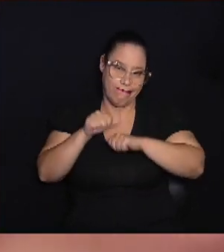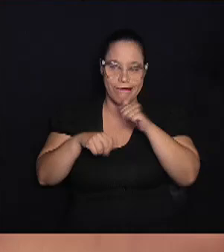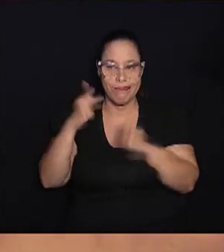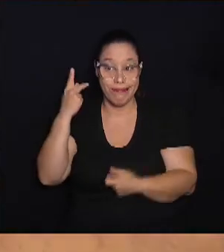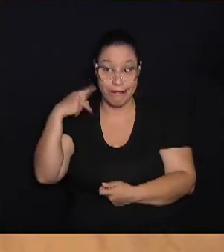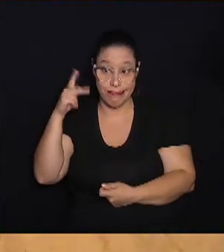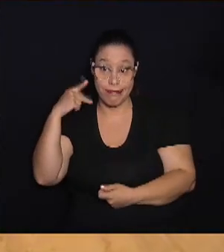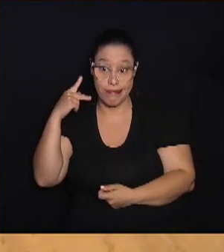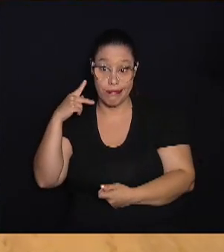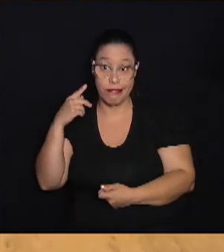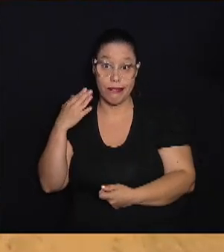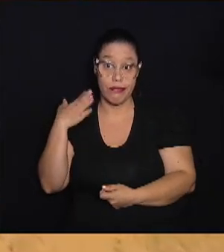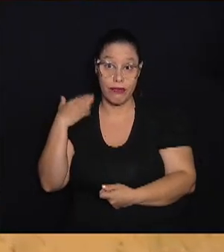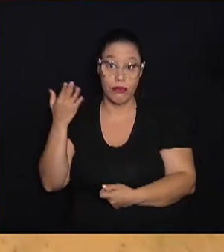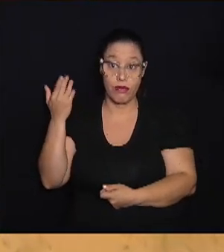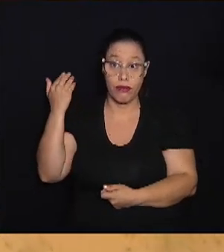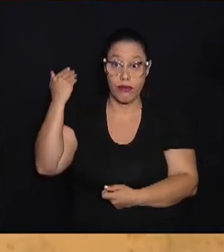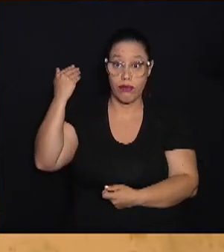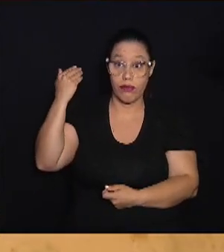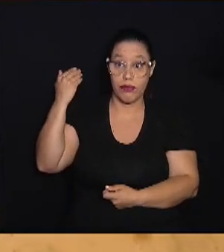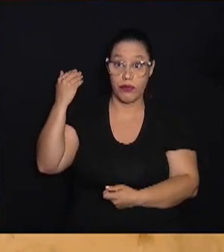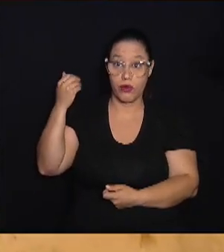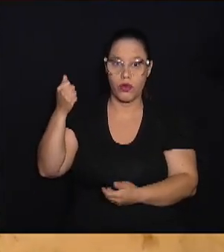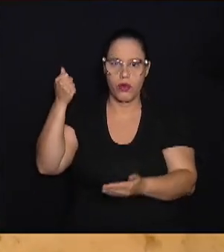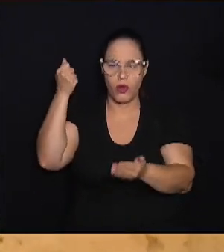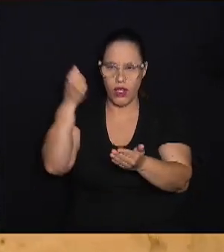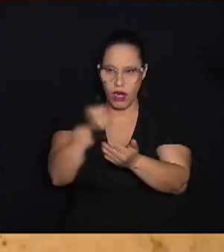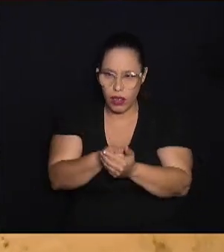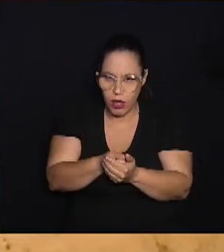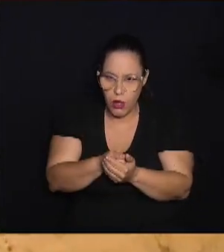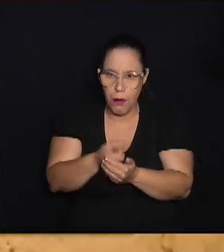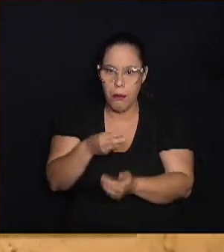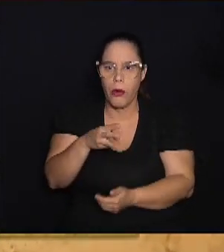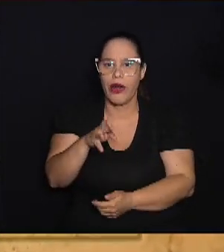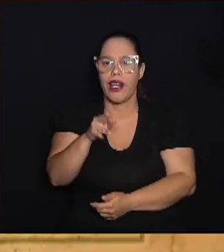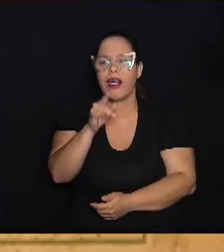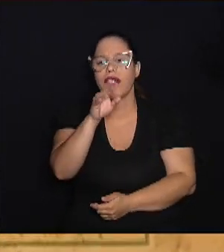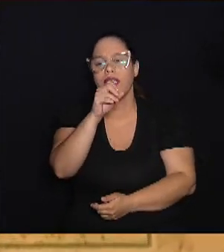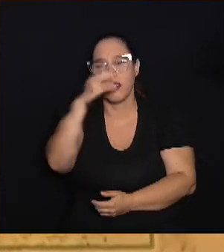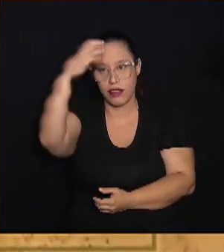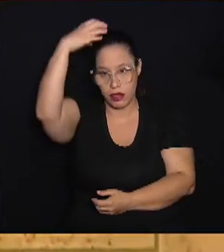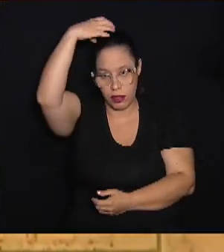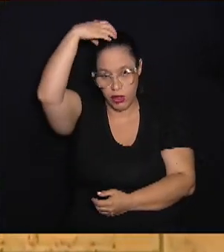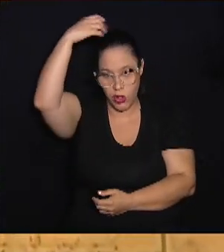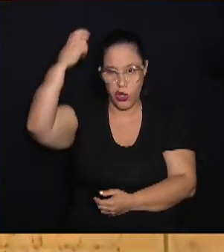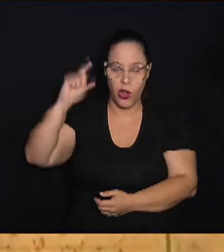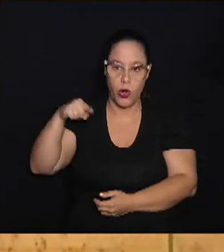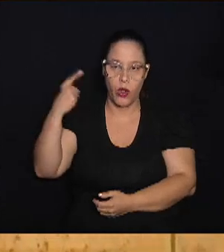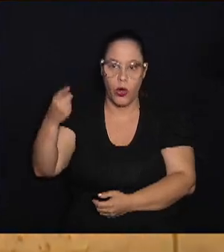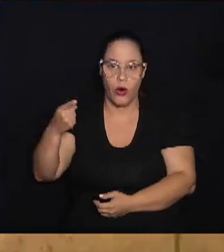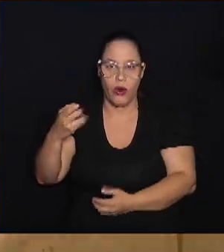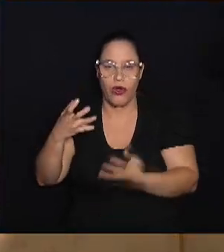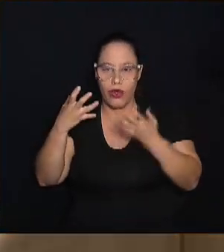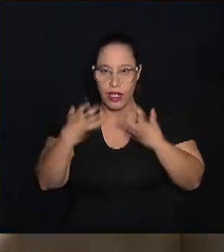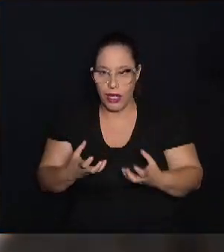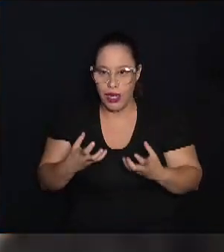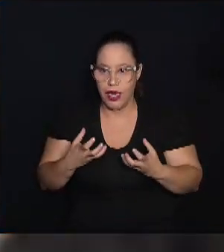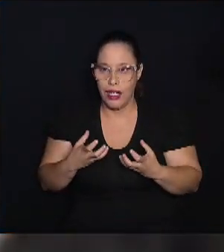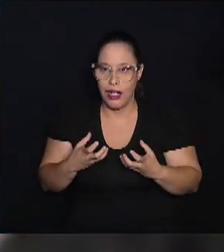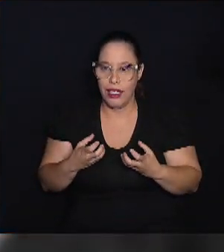época. Enquanto um era defensor da monarquia, o outro desejava a república no